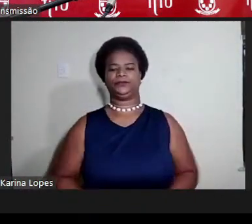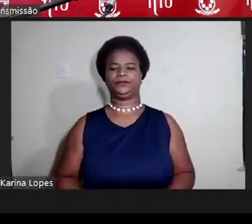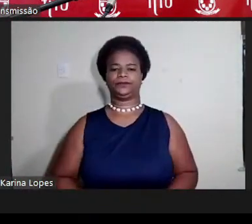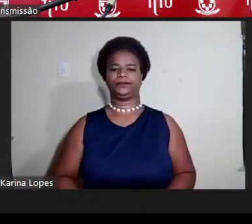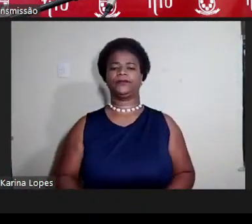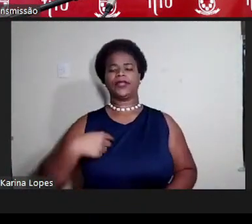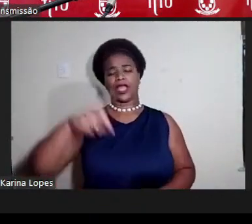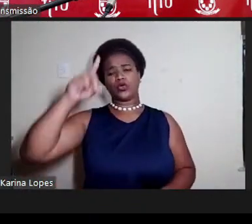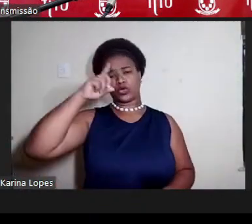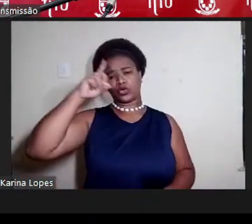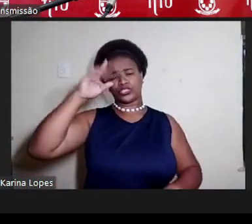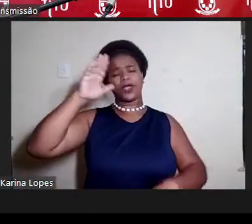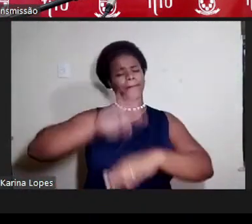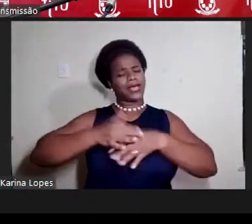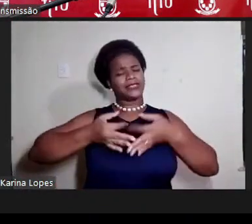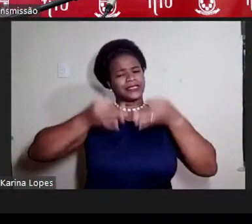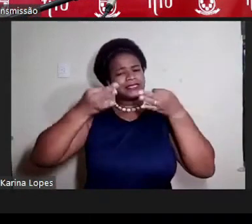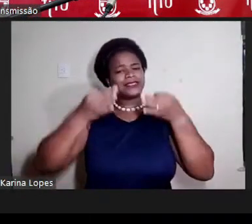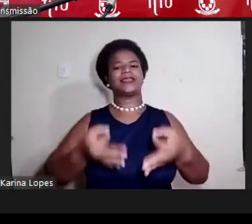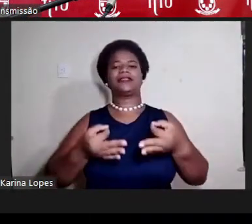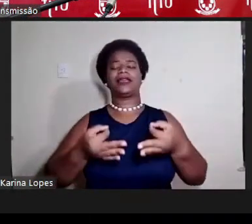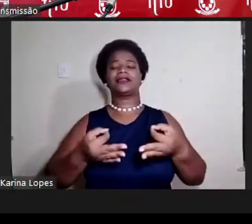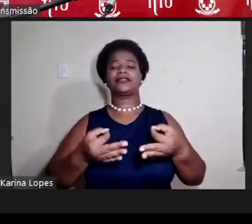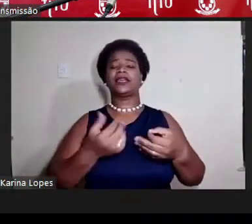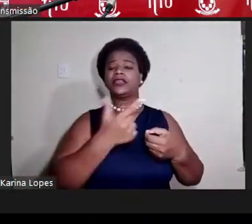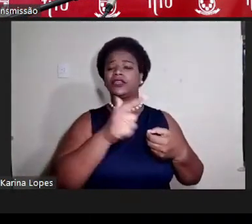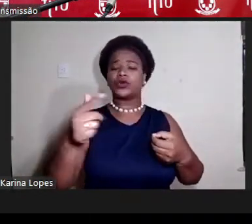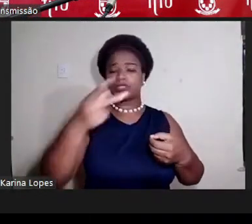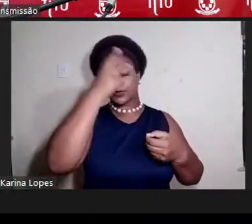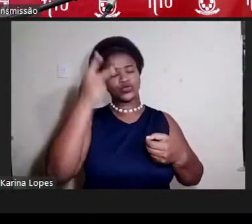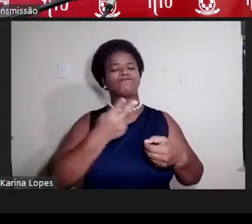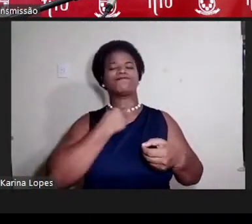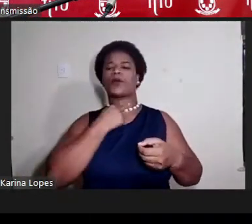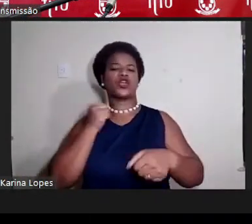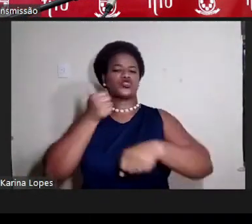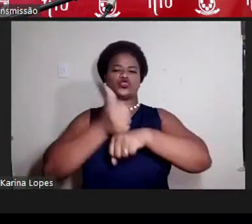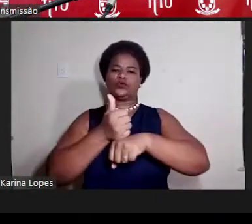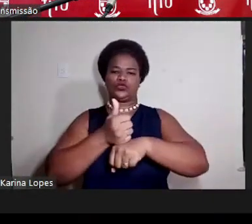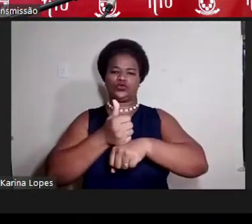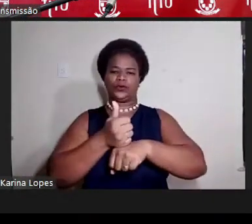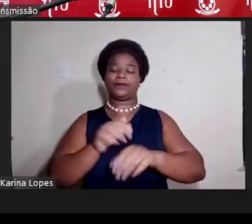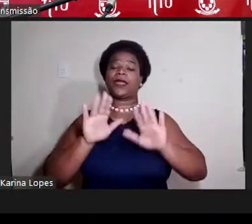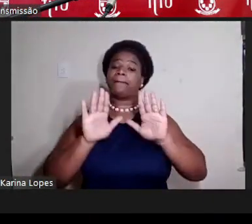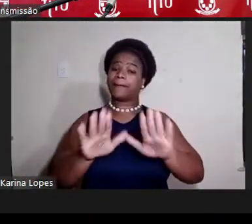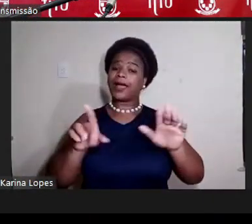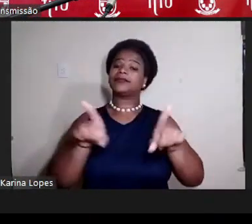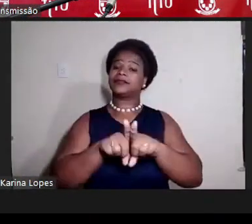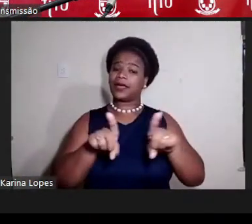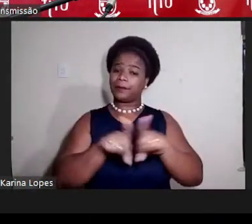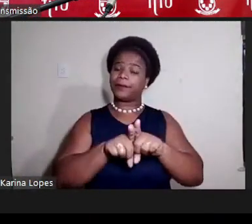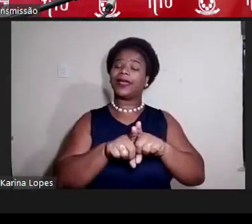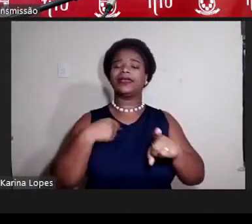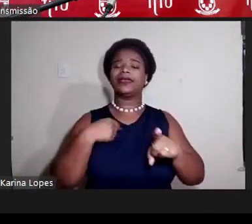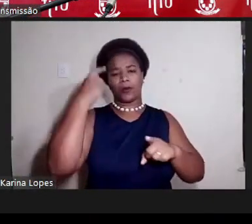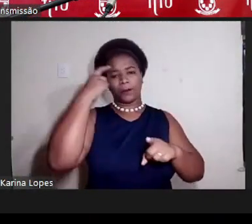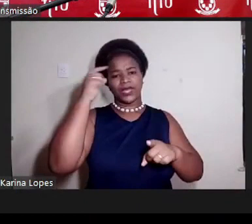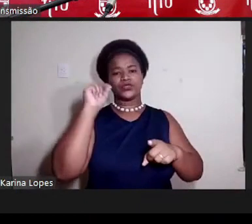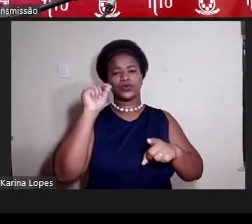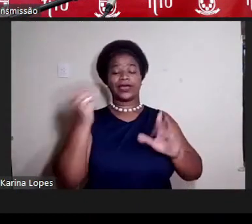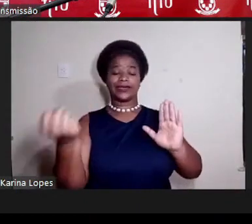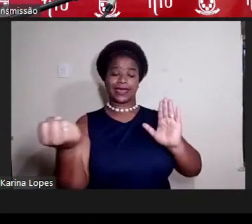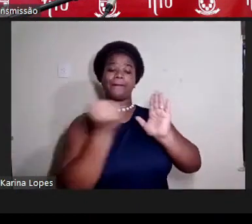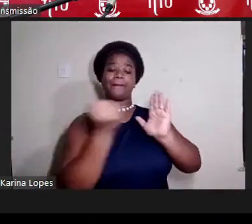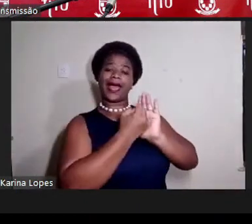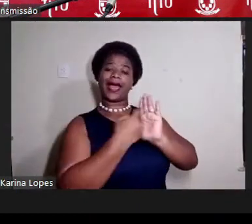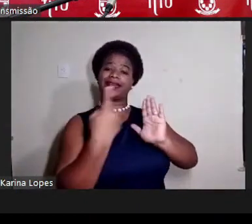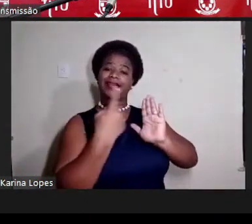mais convicto que ninguém é insubstituível. Mas, ao mesmo tempo, penso que as marcas que deixamos